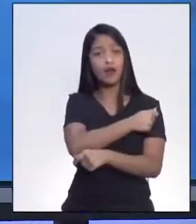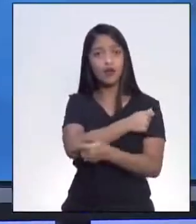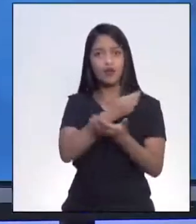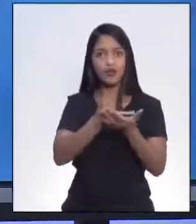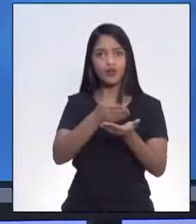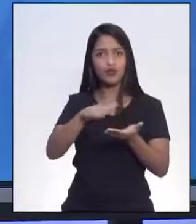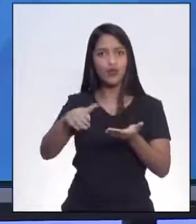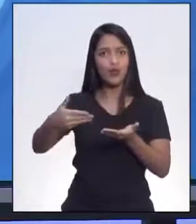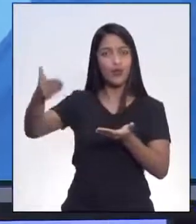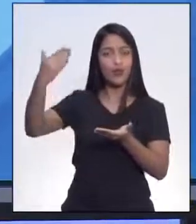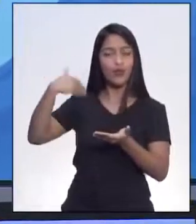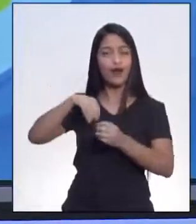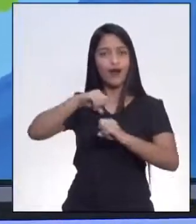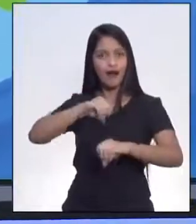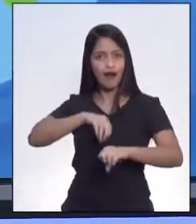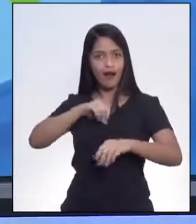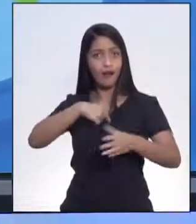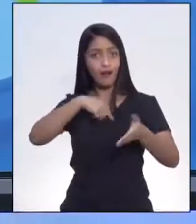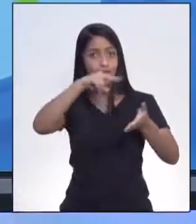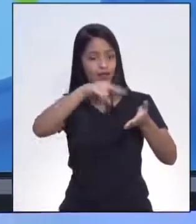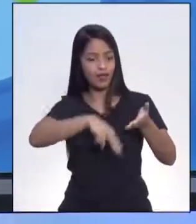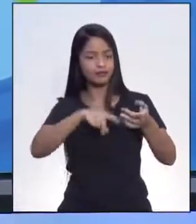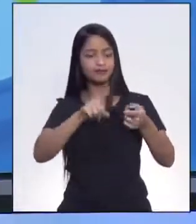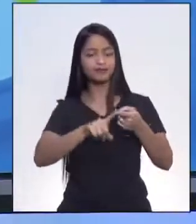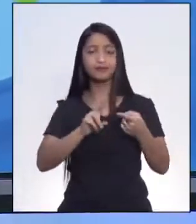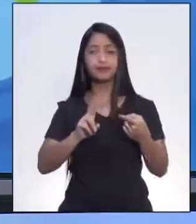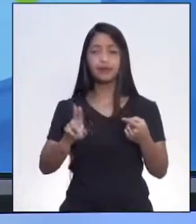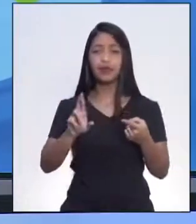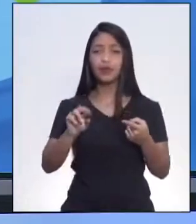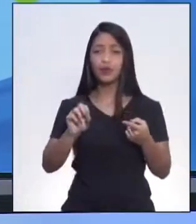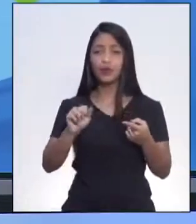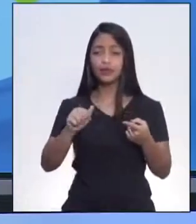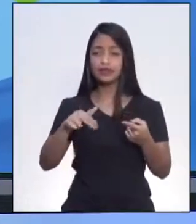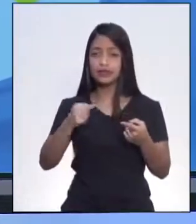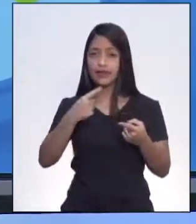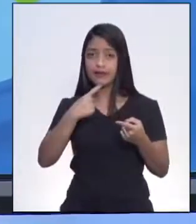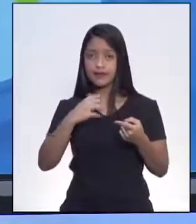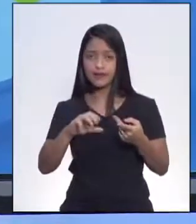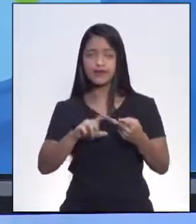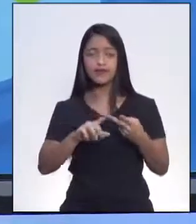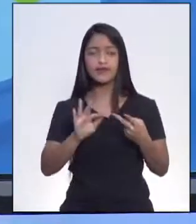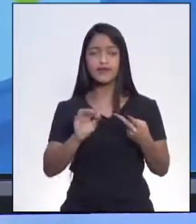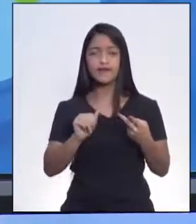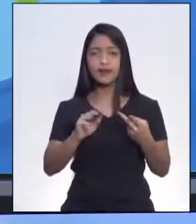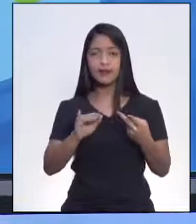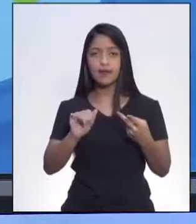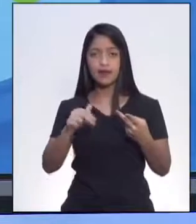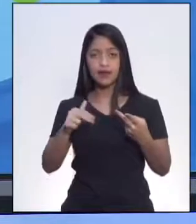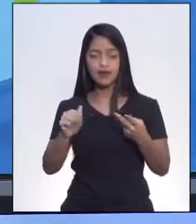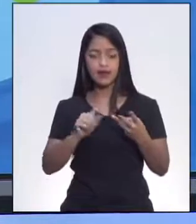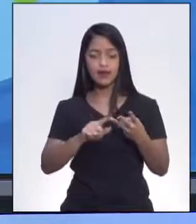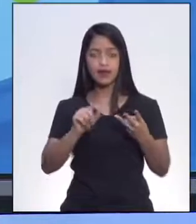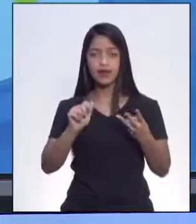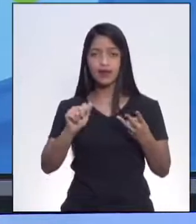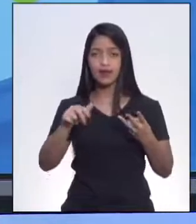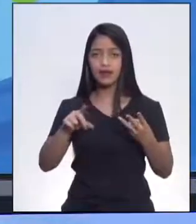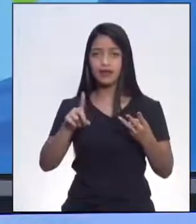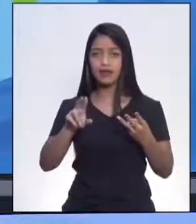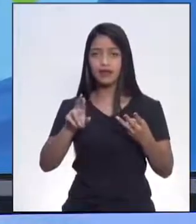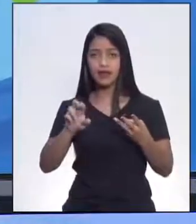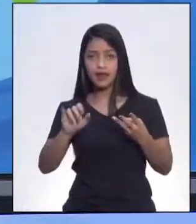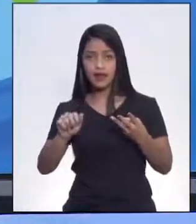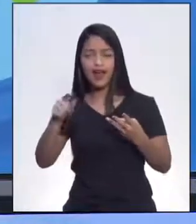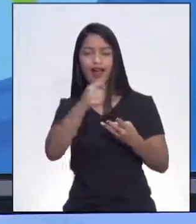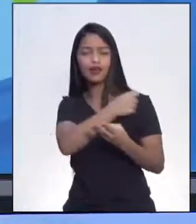aqui o nome, tá? Agradecer a professora Rosana de Campinas, a Fabiana, a Andréia Avelar, que o aluno corrigiu o nome dela